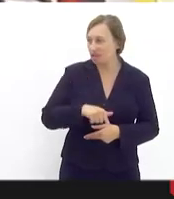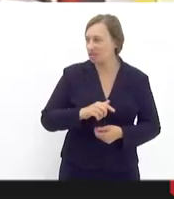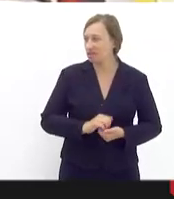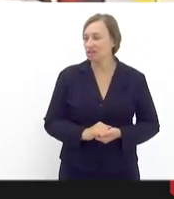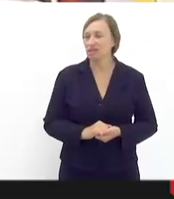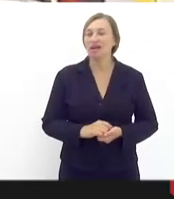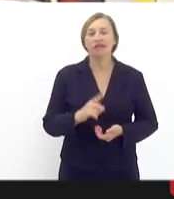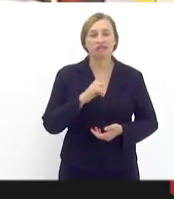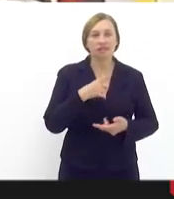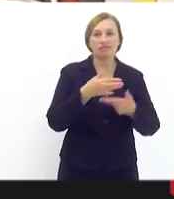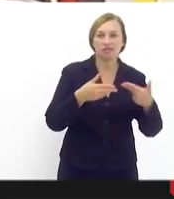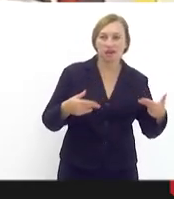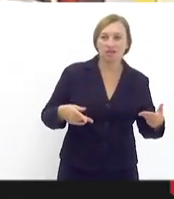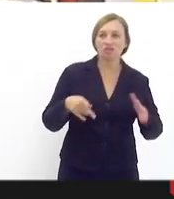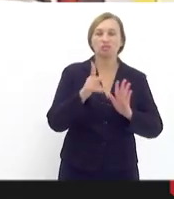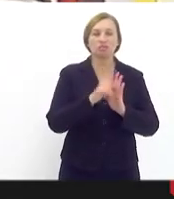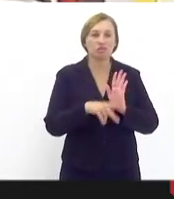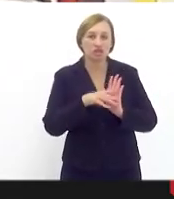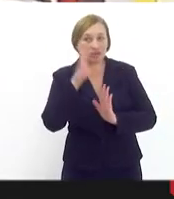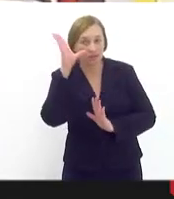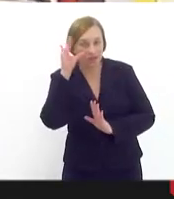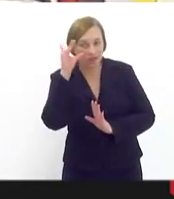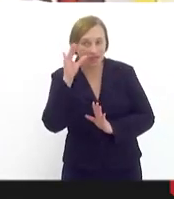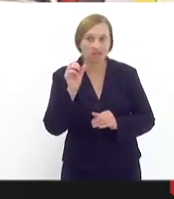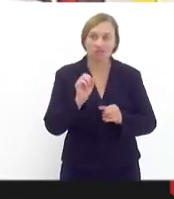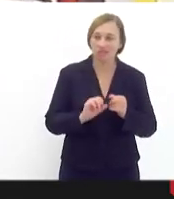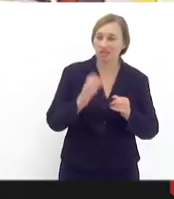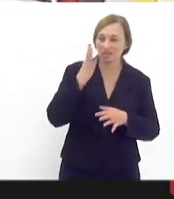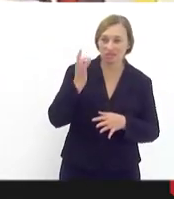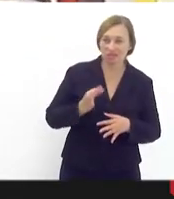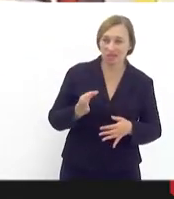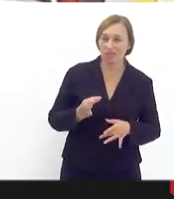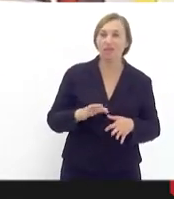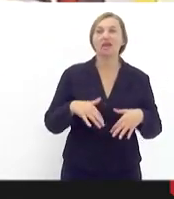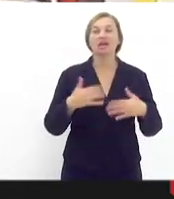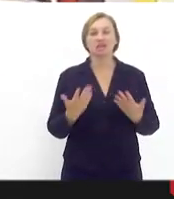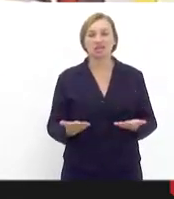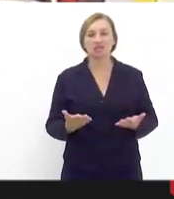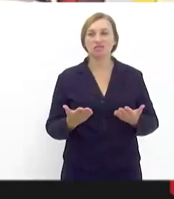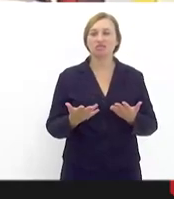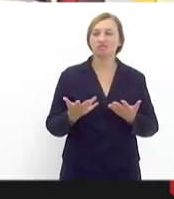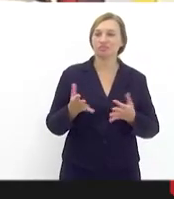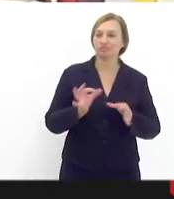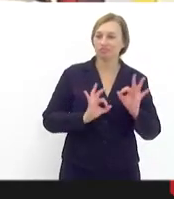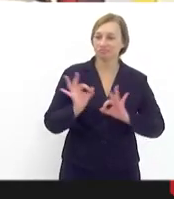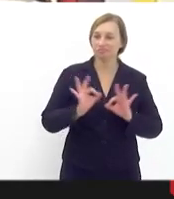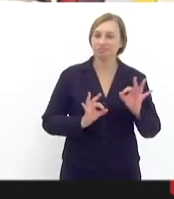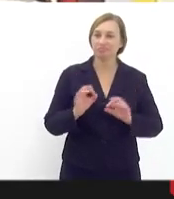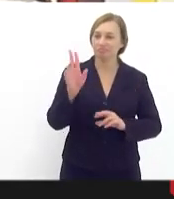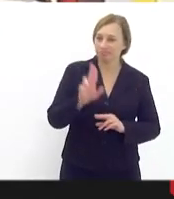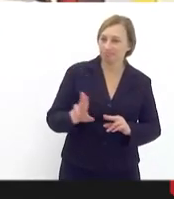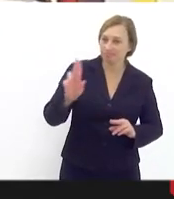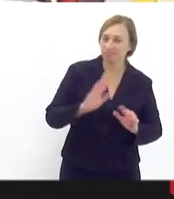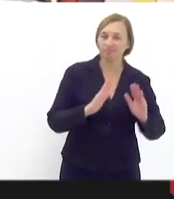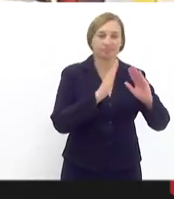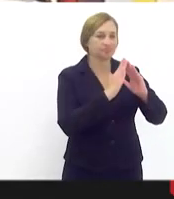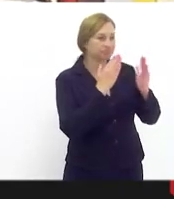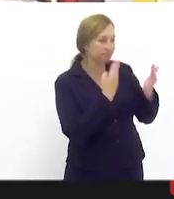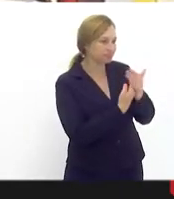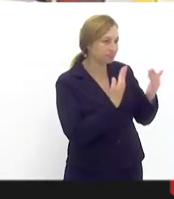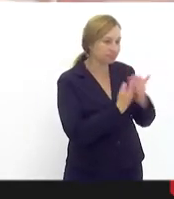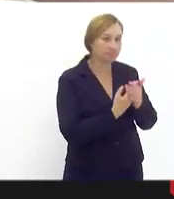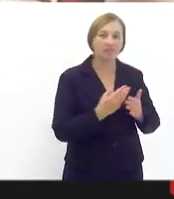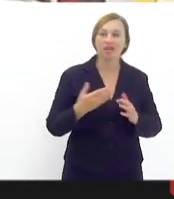porque tem muito projeto interessante sendo feito que a gente não sabe, né? Então, fazer esse mapa na universidades, escolas, nas escolas,